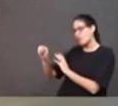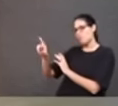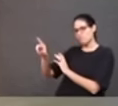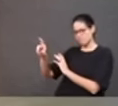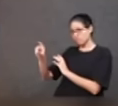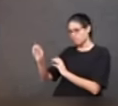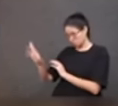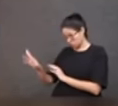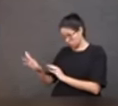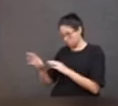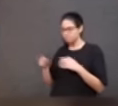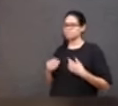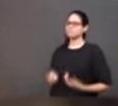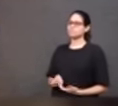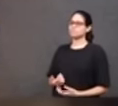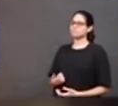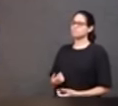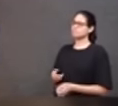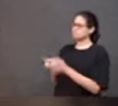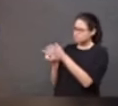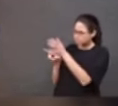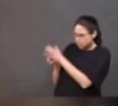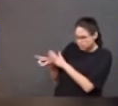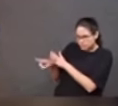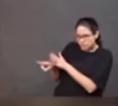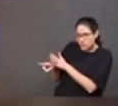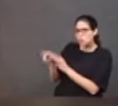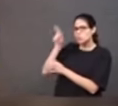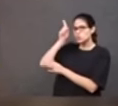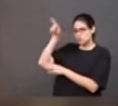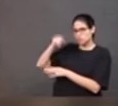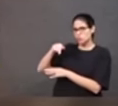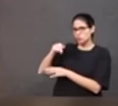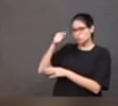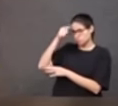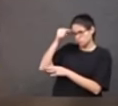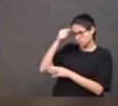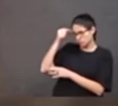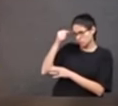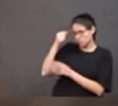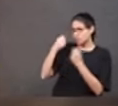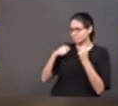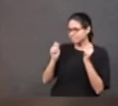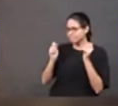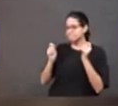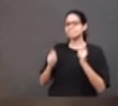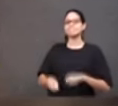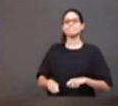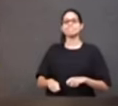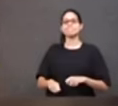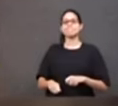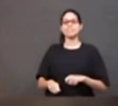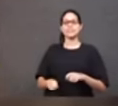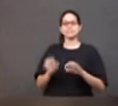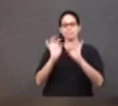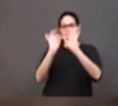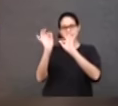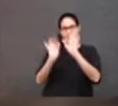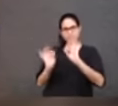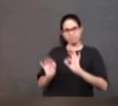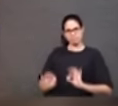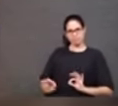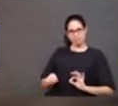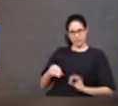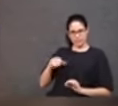Valder, o gestor de uma universidade deve ser capaz de criar condições para que o ensino, a pesquisa,